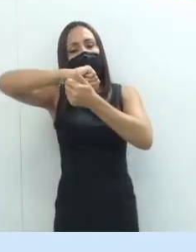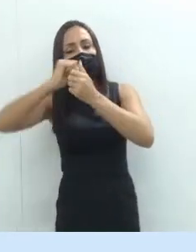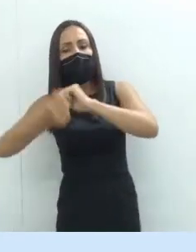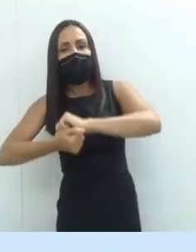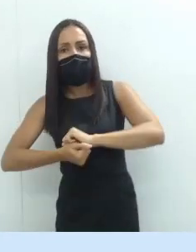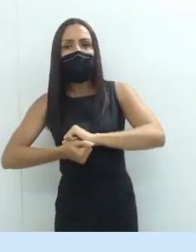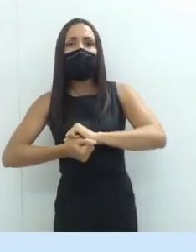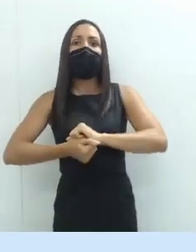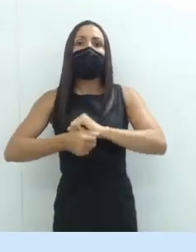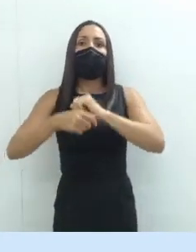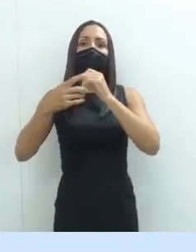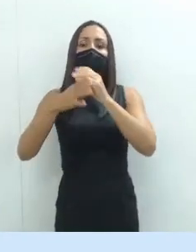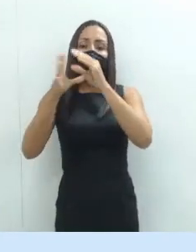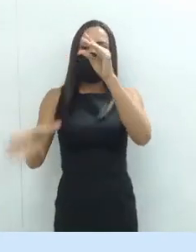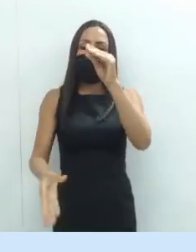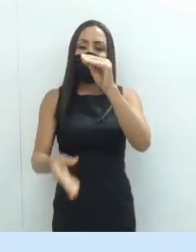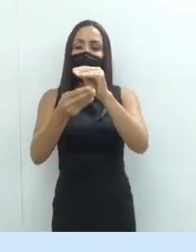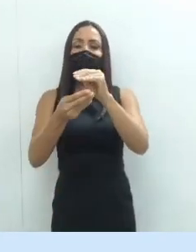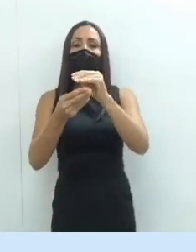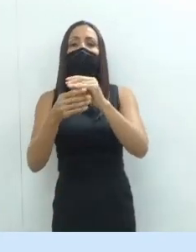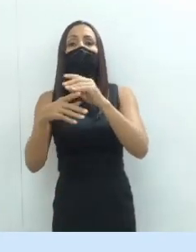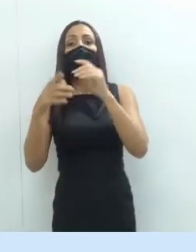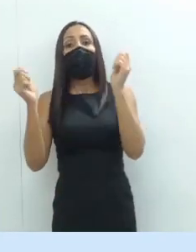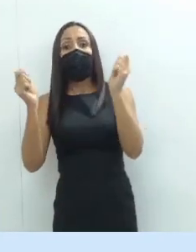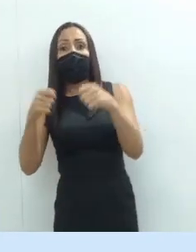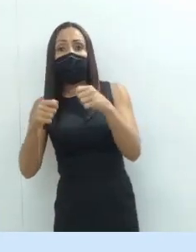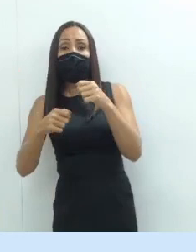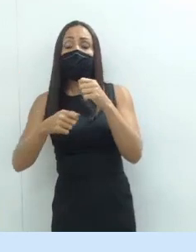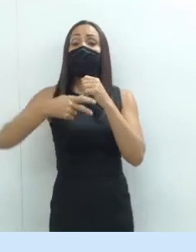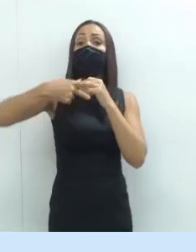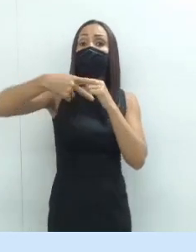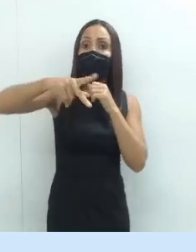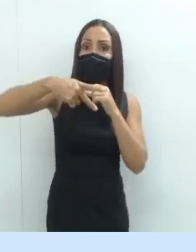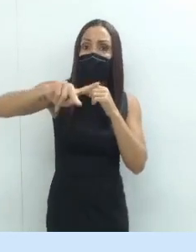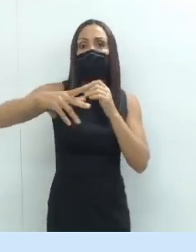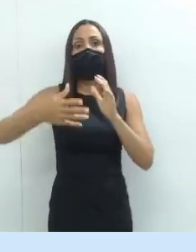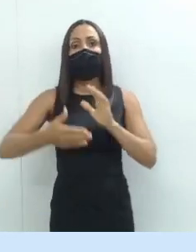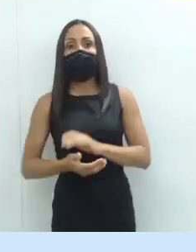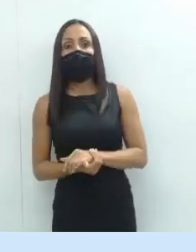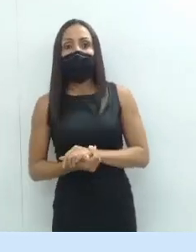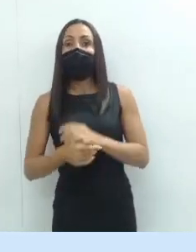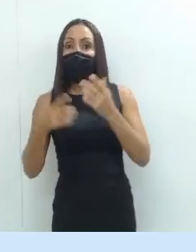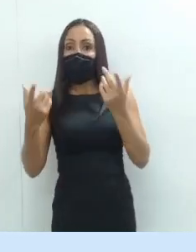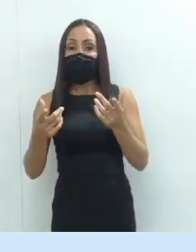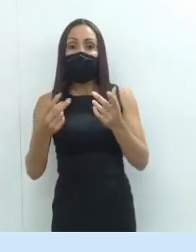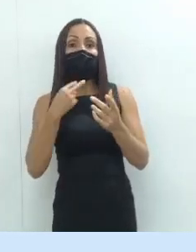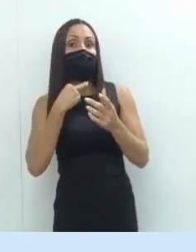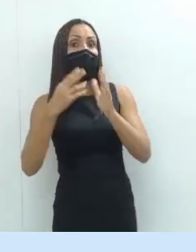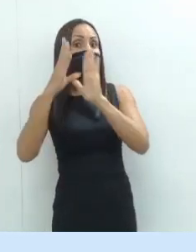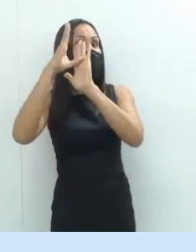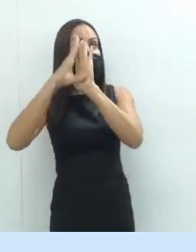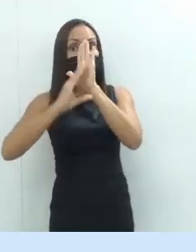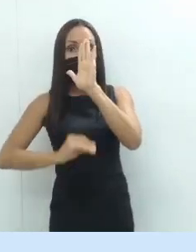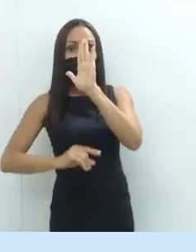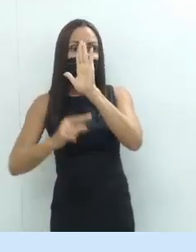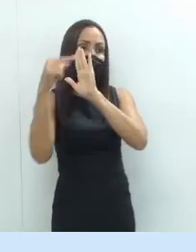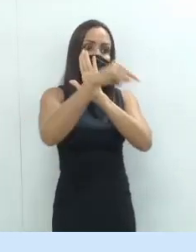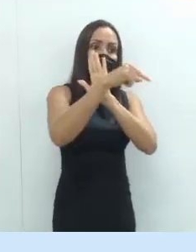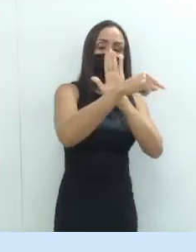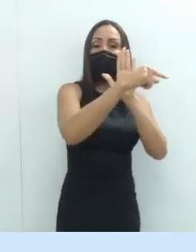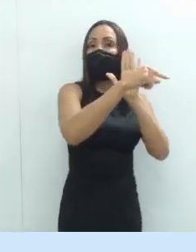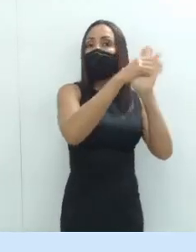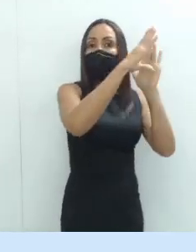texto sintetizado, ele possa ser um texto seu, porque senão ele vai ser uma cópia, né, e é algo que a gente já viu que não é bacana